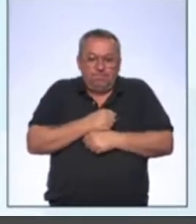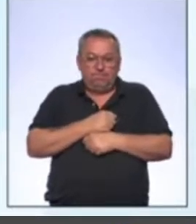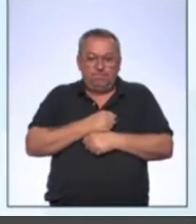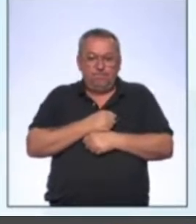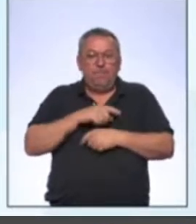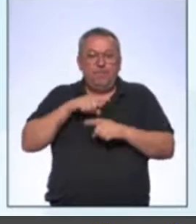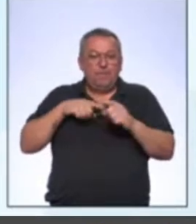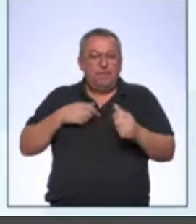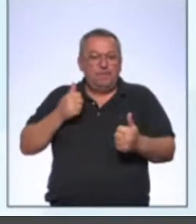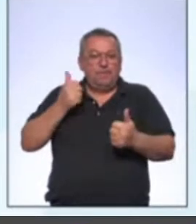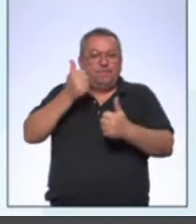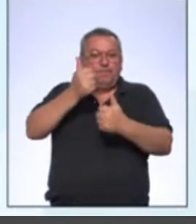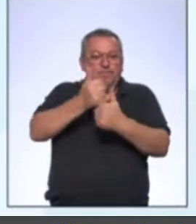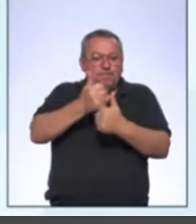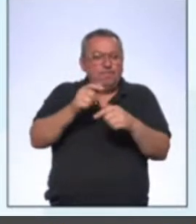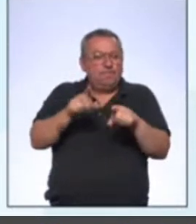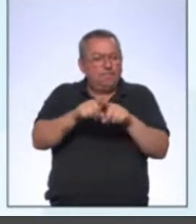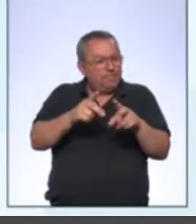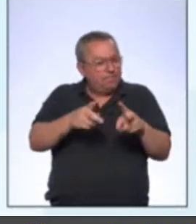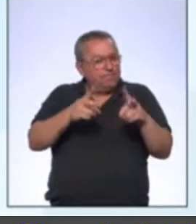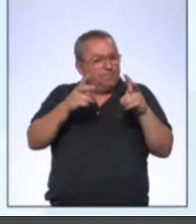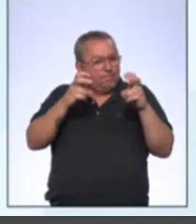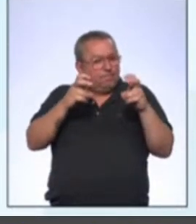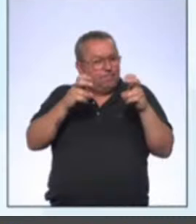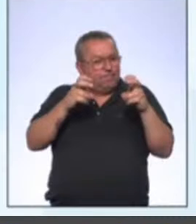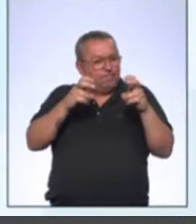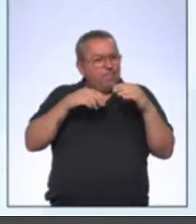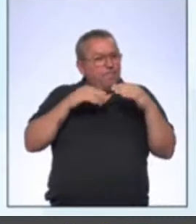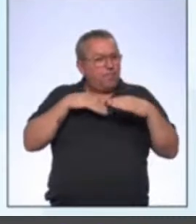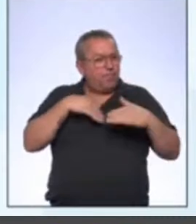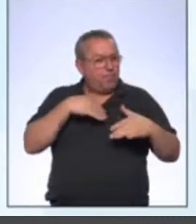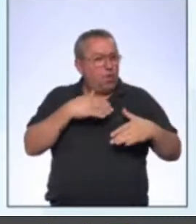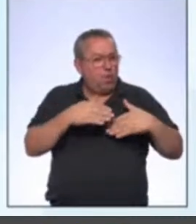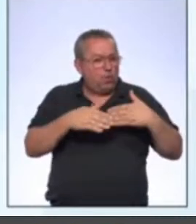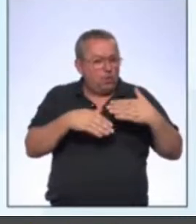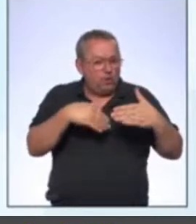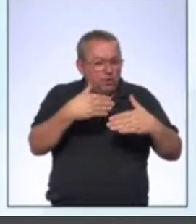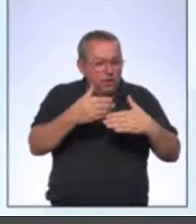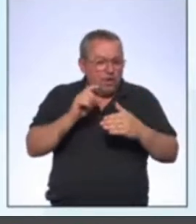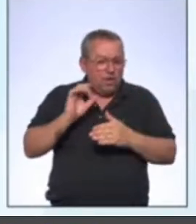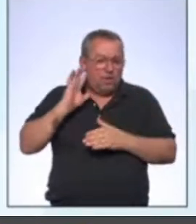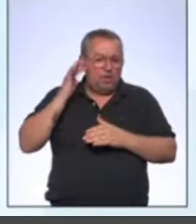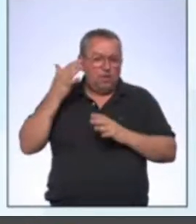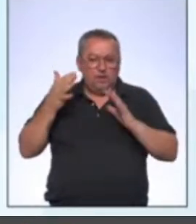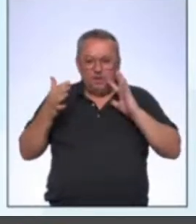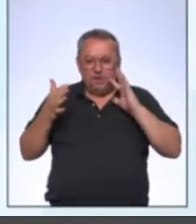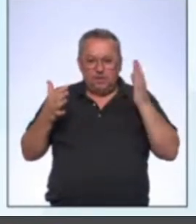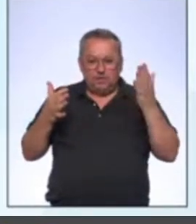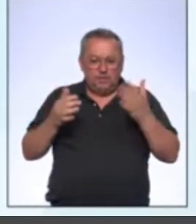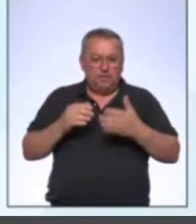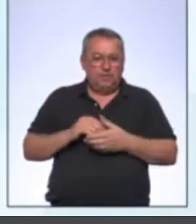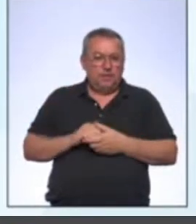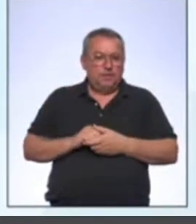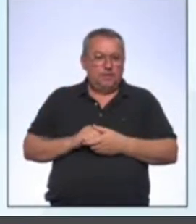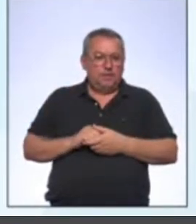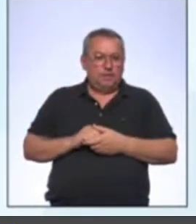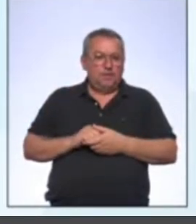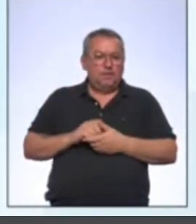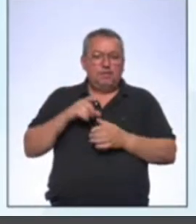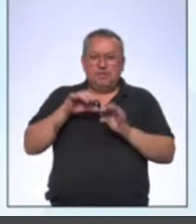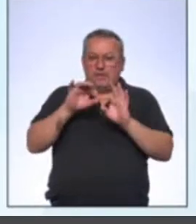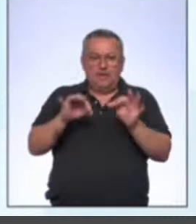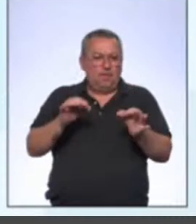estar substituindo, que você também ia perceber que é continuidade, né, aos acontecimentos. Bem simplesinho,